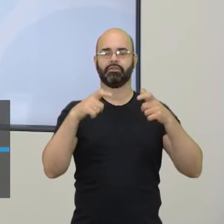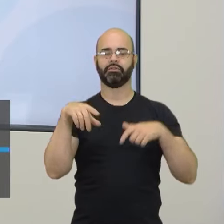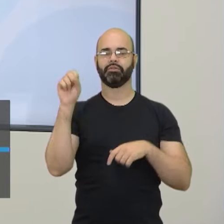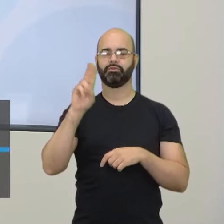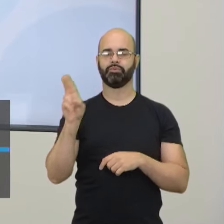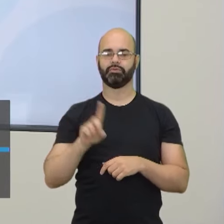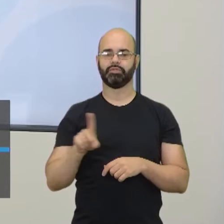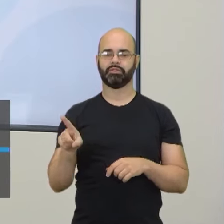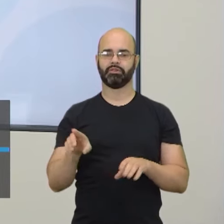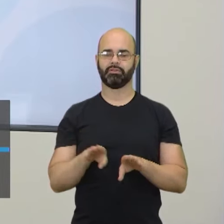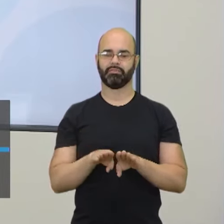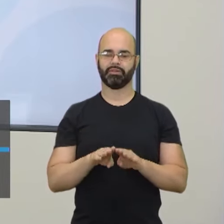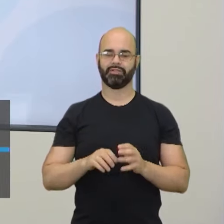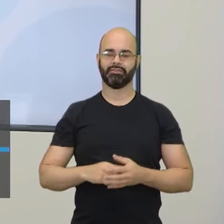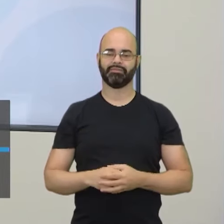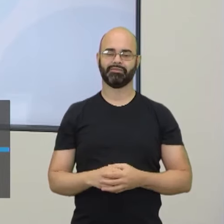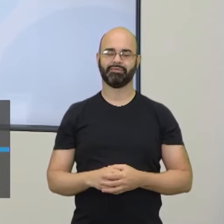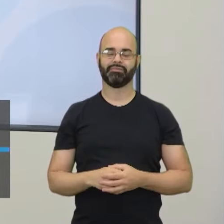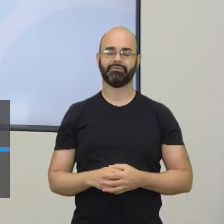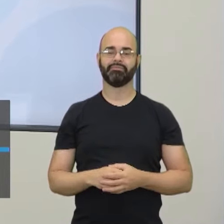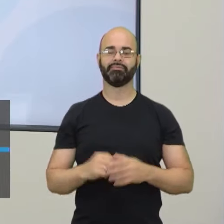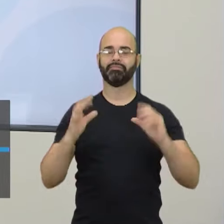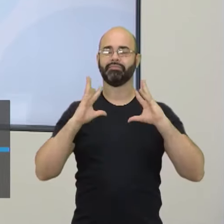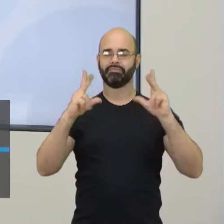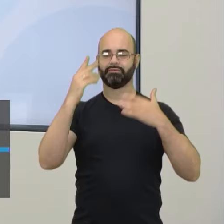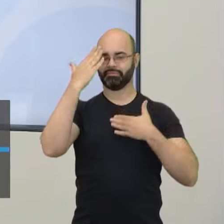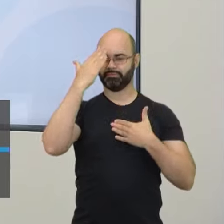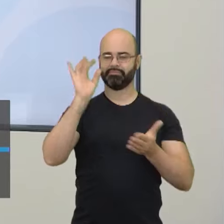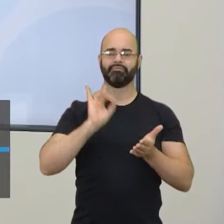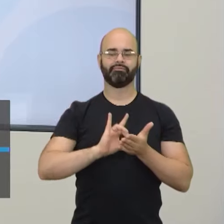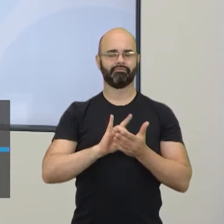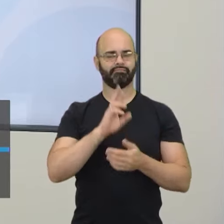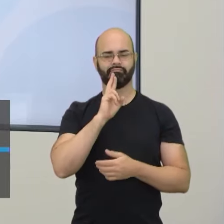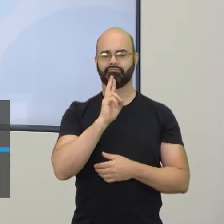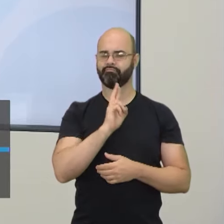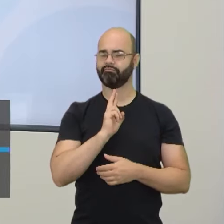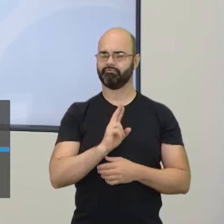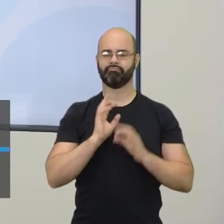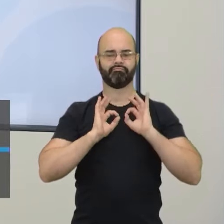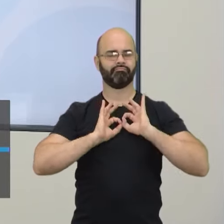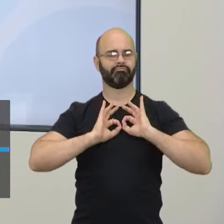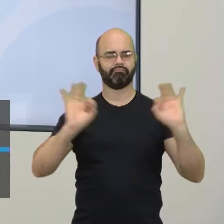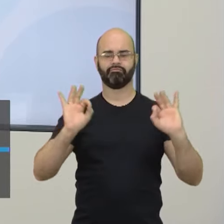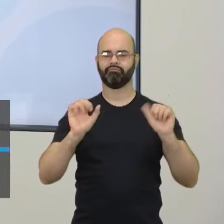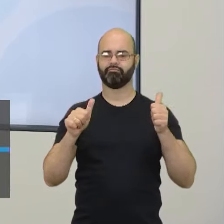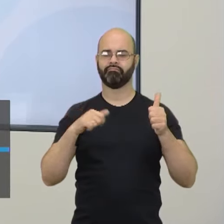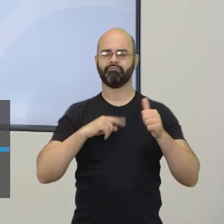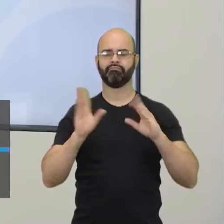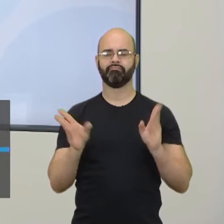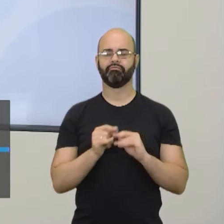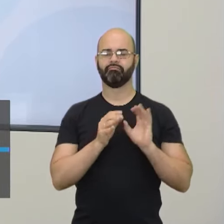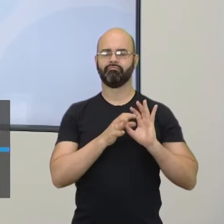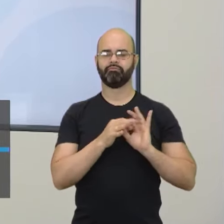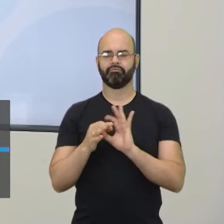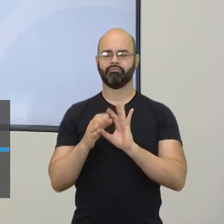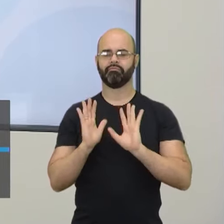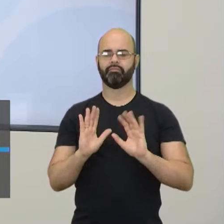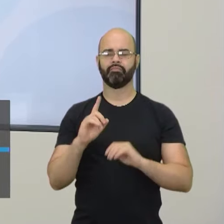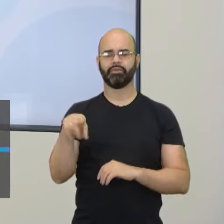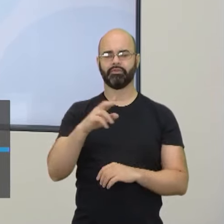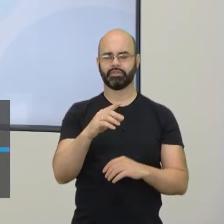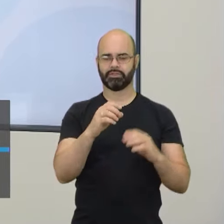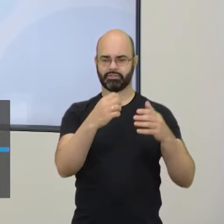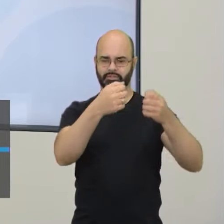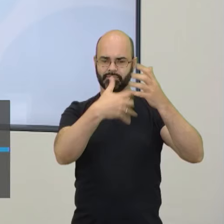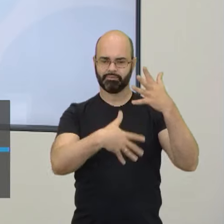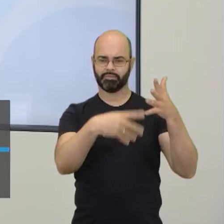Suzano. Obrigada aqui pela contribuição de todos. Realmente, perfeitas respostas. Eu trouxe uma breve contextualização, mas tudo que vocês trouxeram no